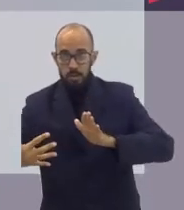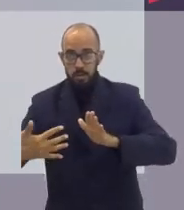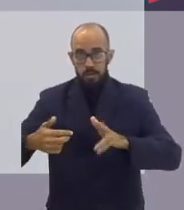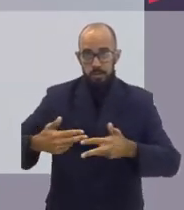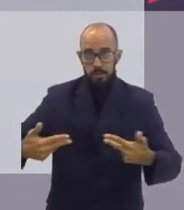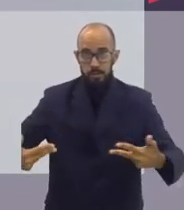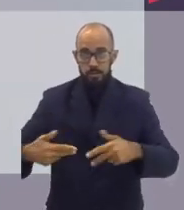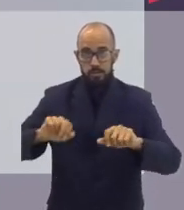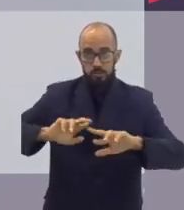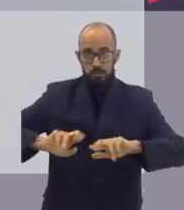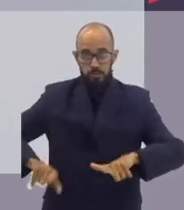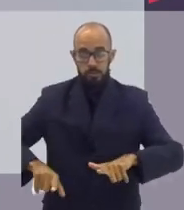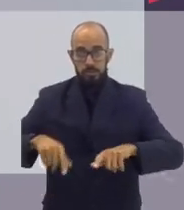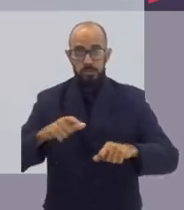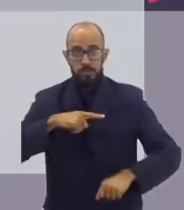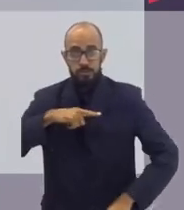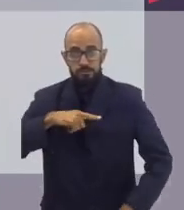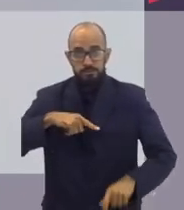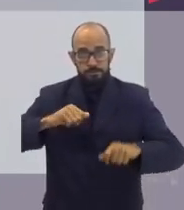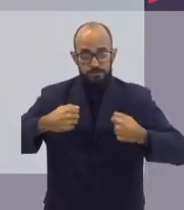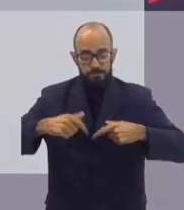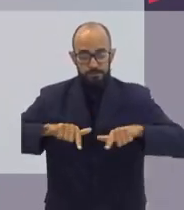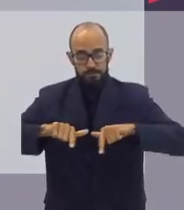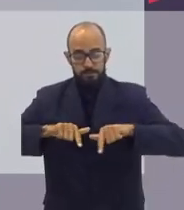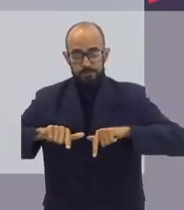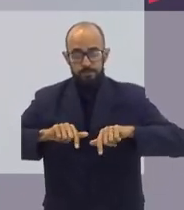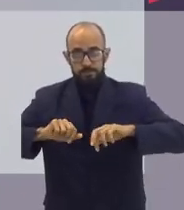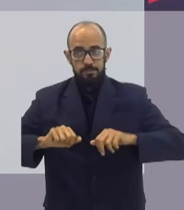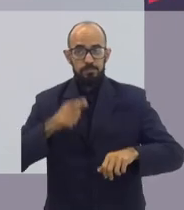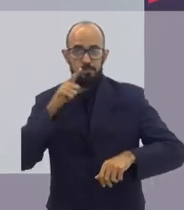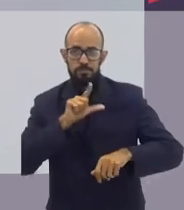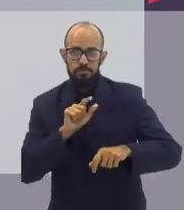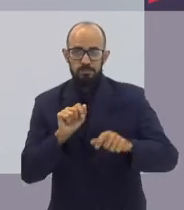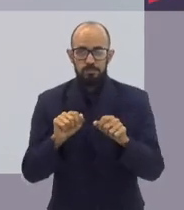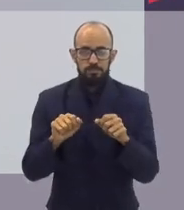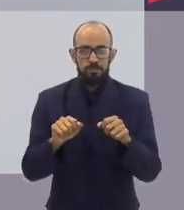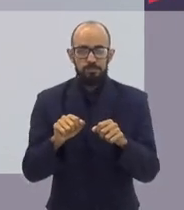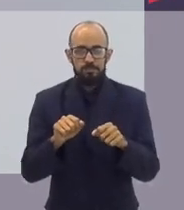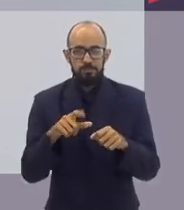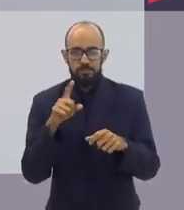coisas diferentes têm que trabalhar conjuntamente para chegar a